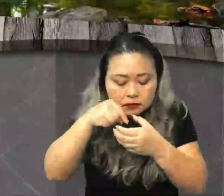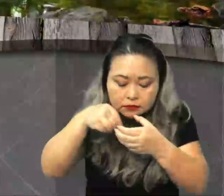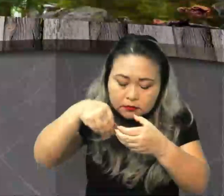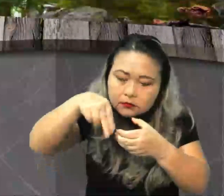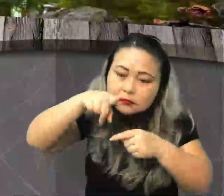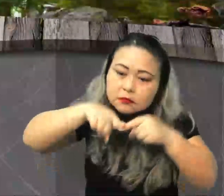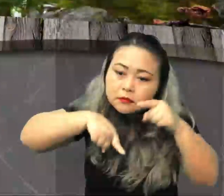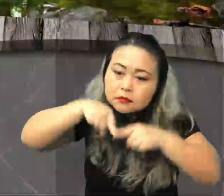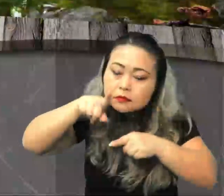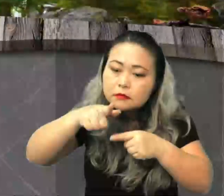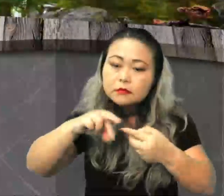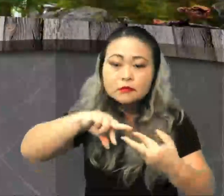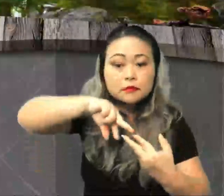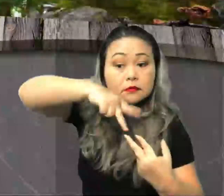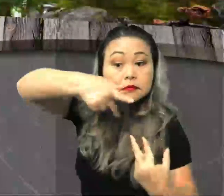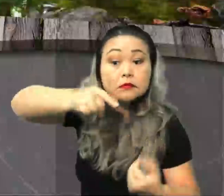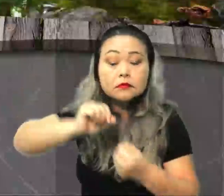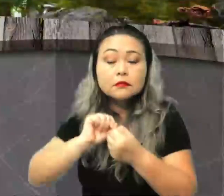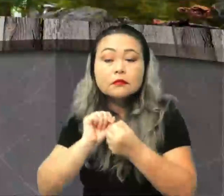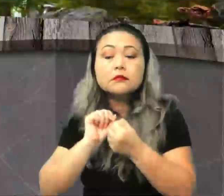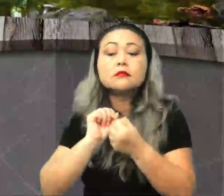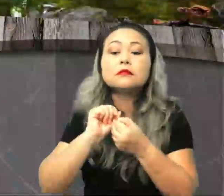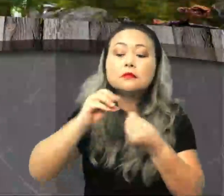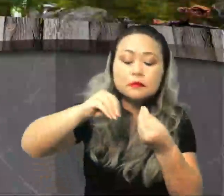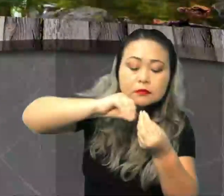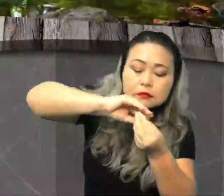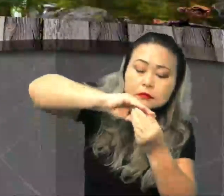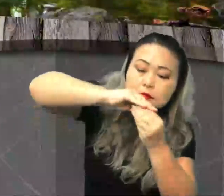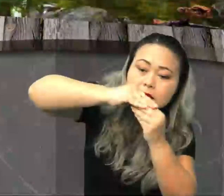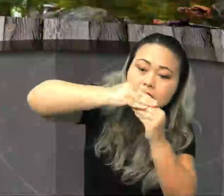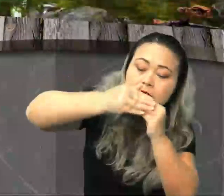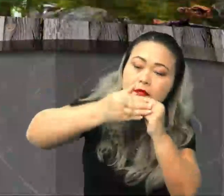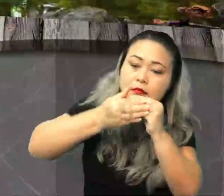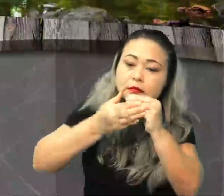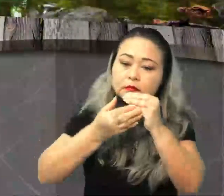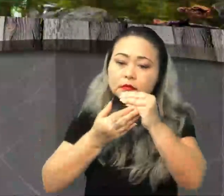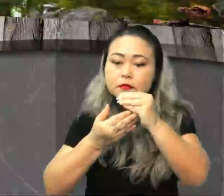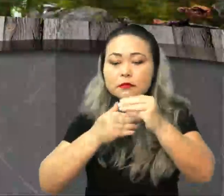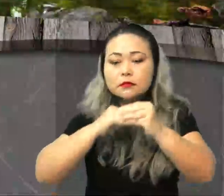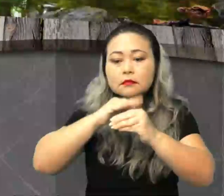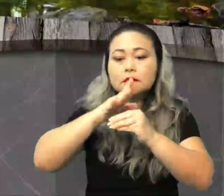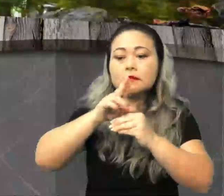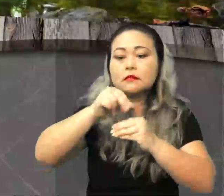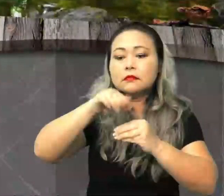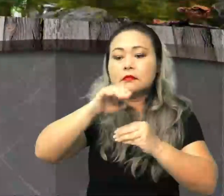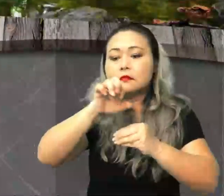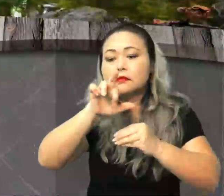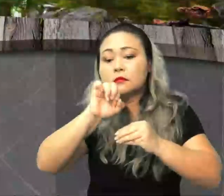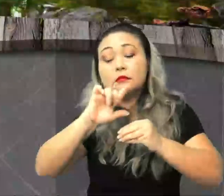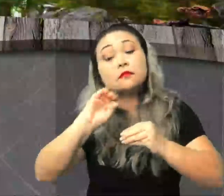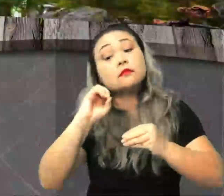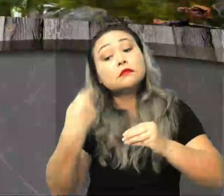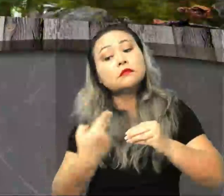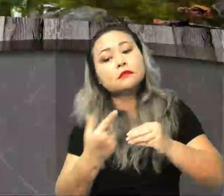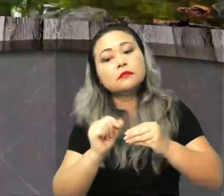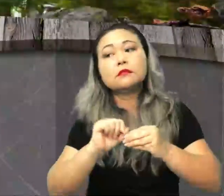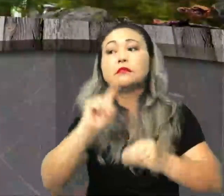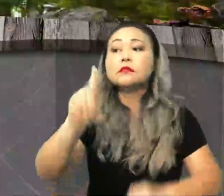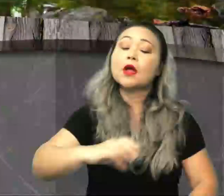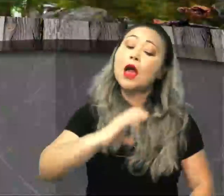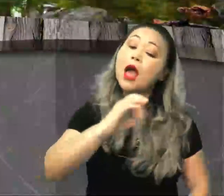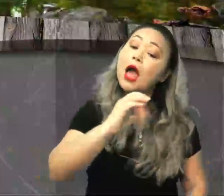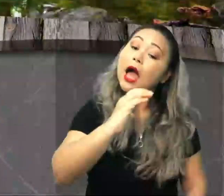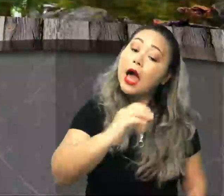material genético e ele é envolvido pela membrana nuclear ou